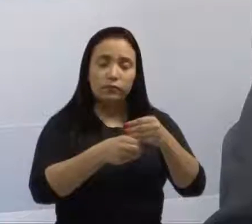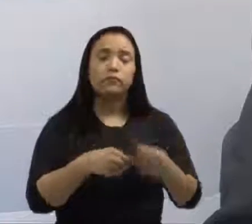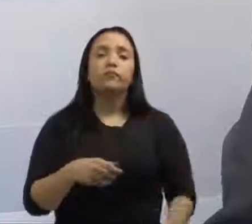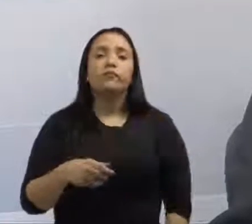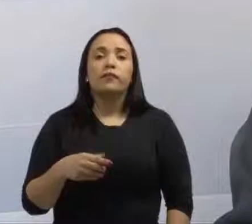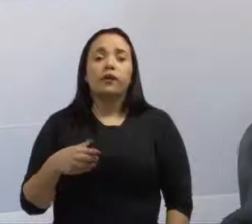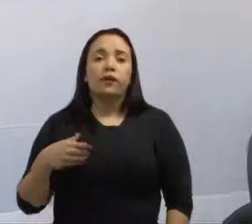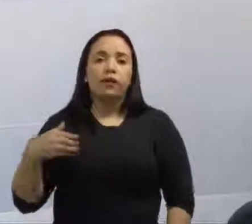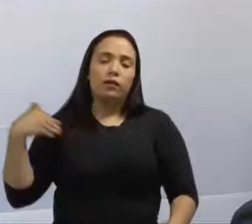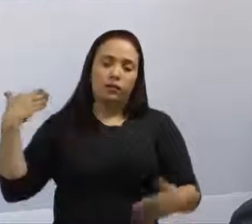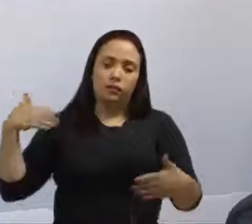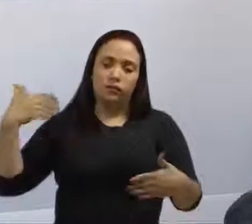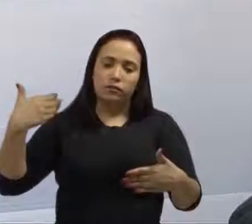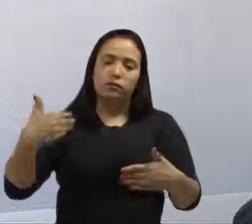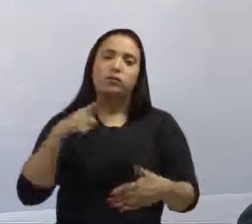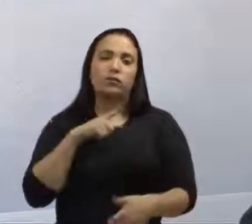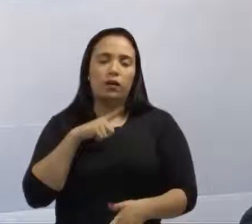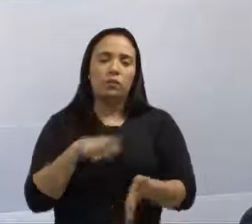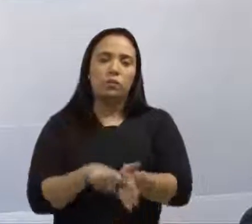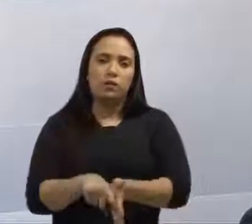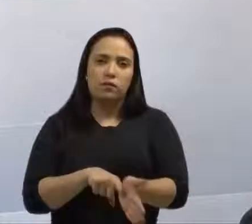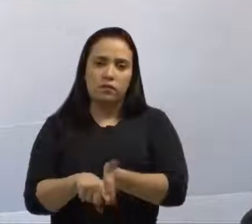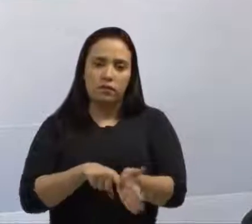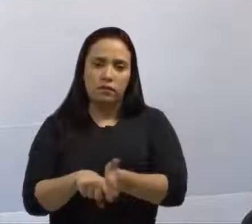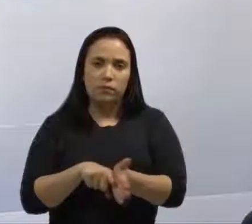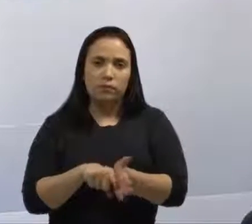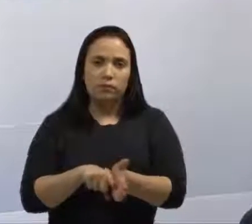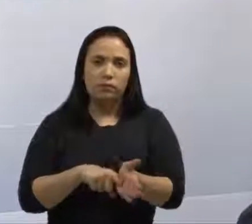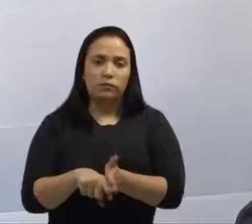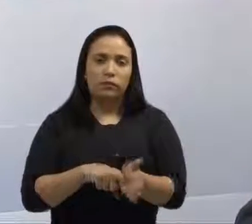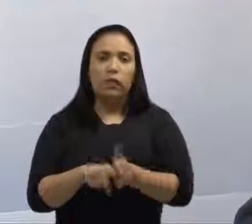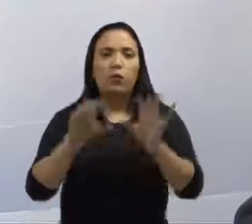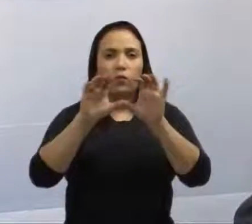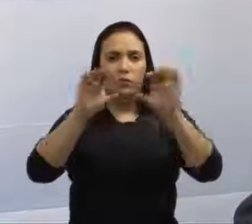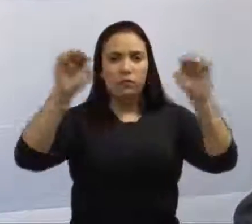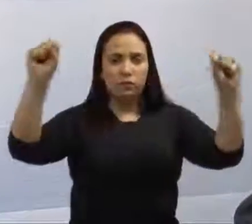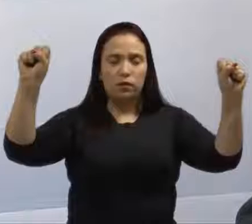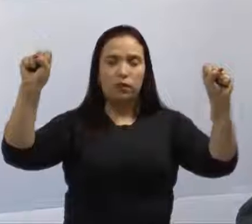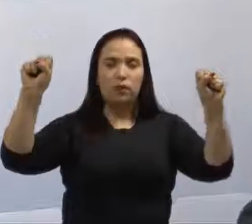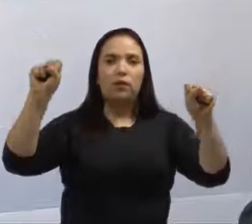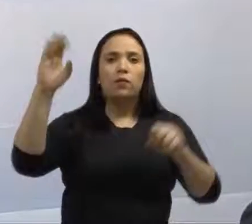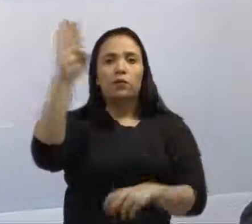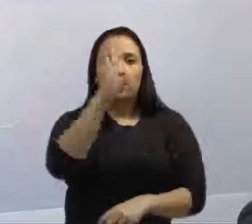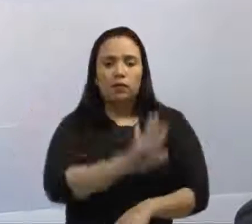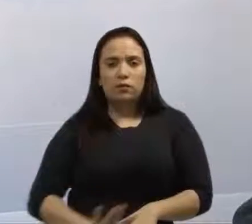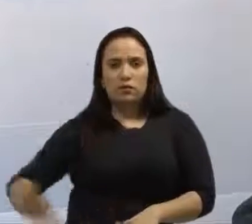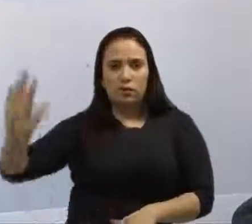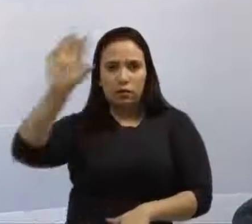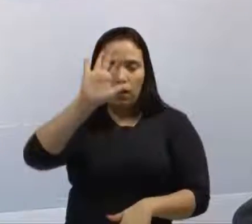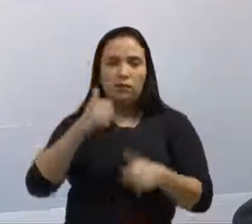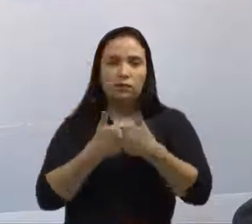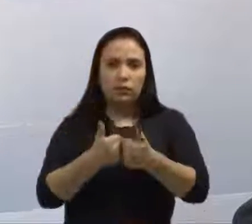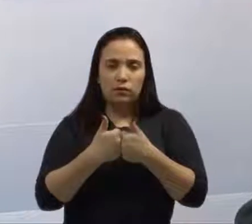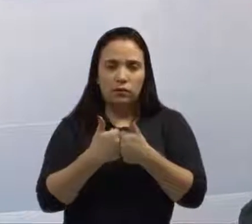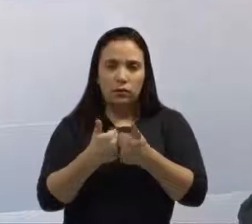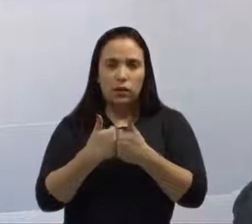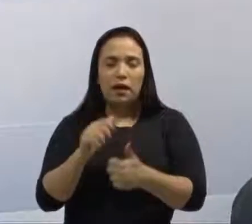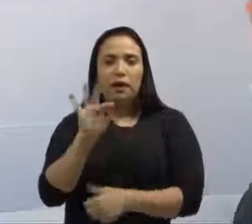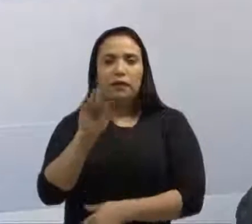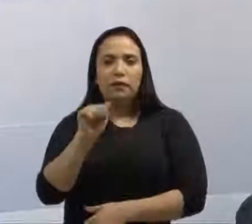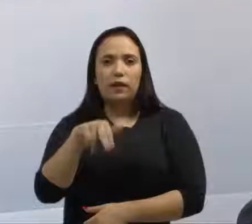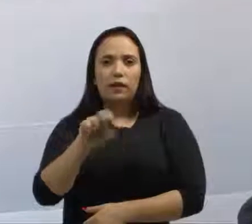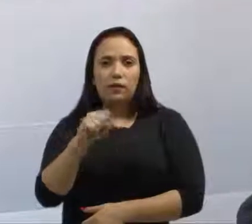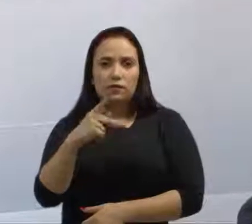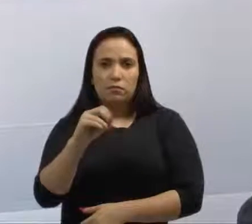ideia? Durante essa semana foi feita uma pesquisa pelo Conselho Nacional de Transporte, junto